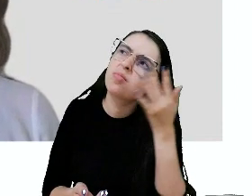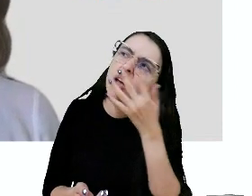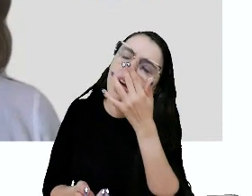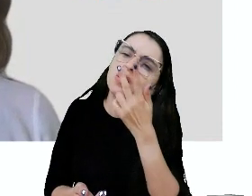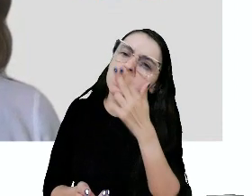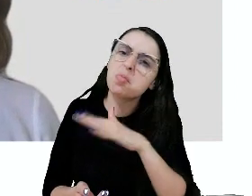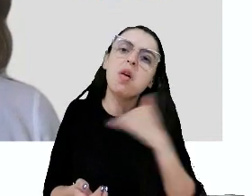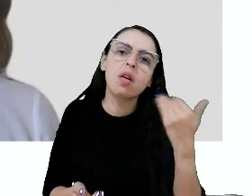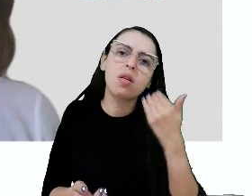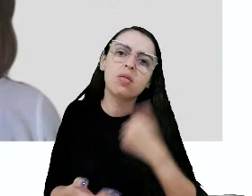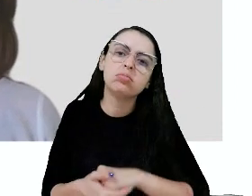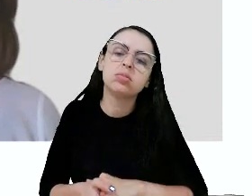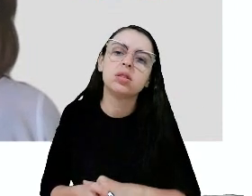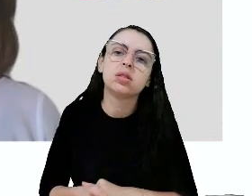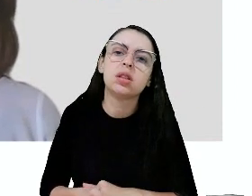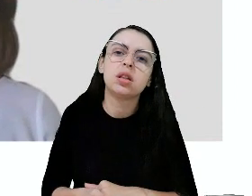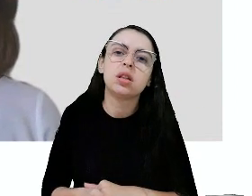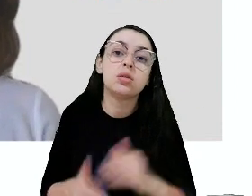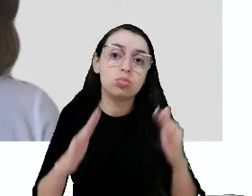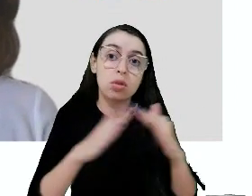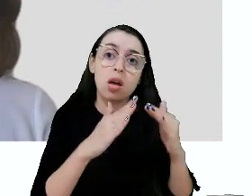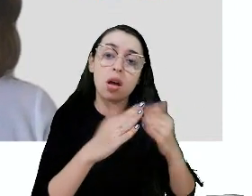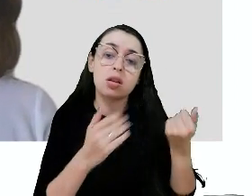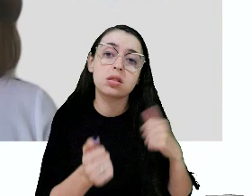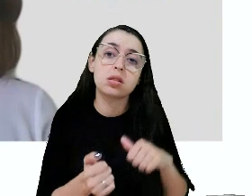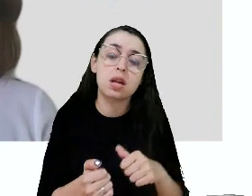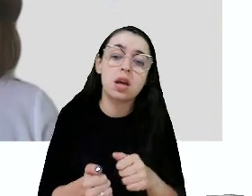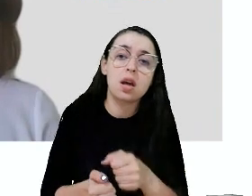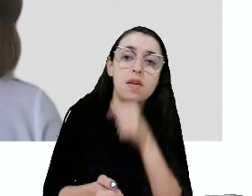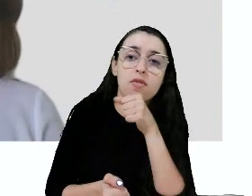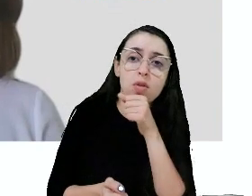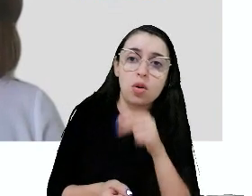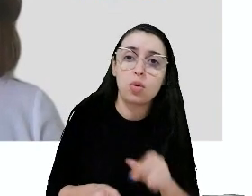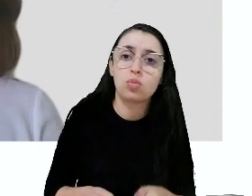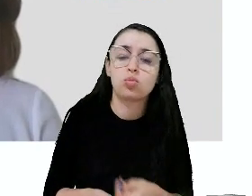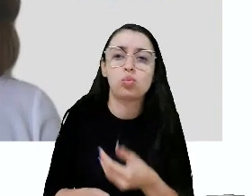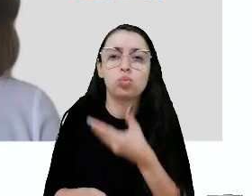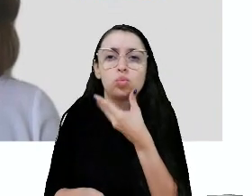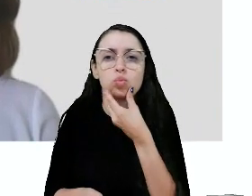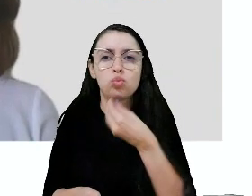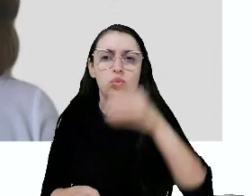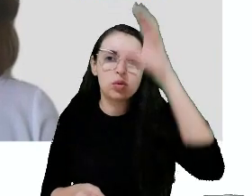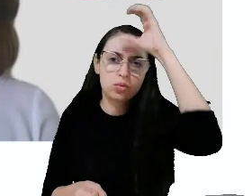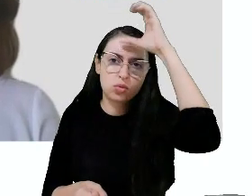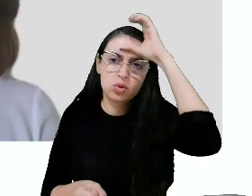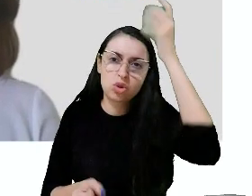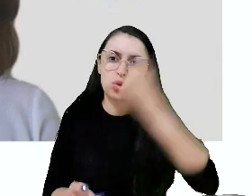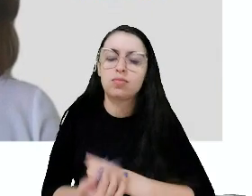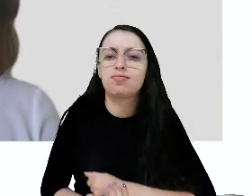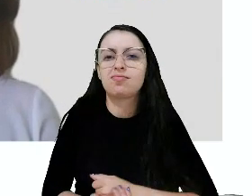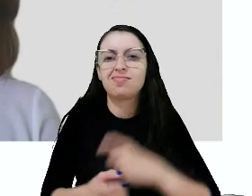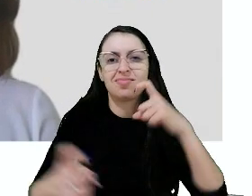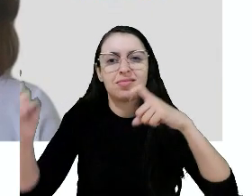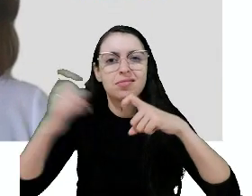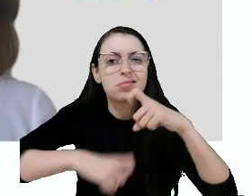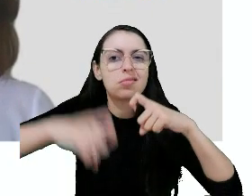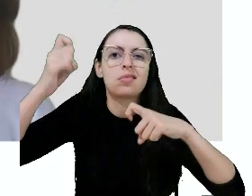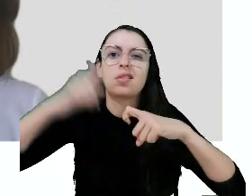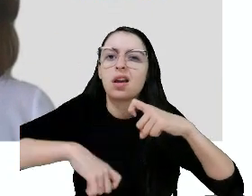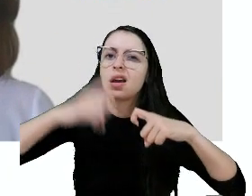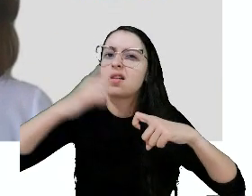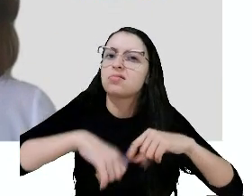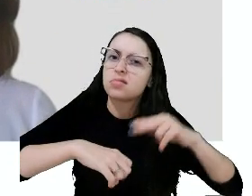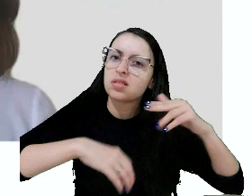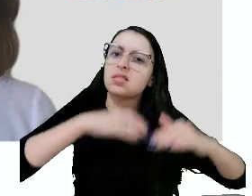acontece? Essa menina morava com a avó e um tio, e esse tio a teria estuprado durante estes tantos